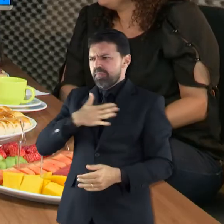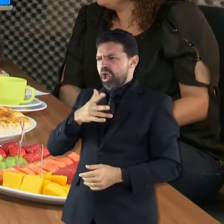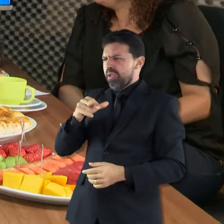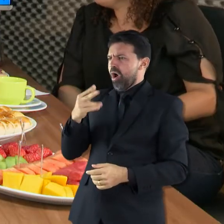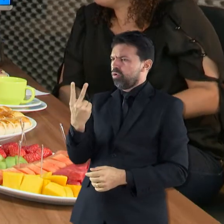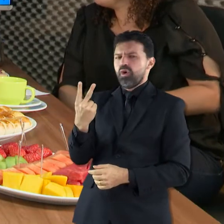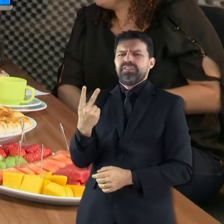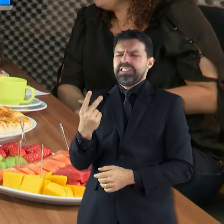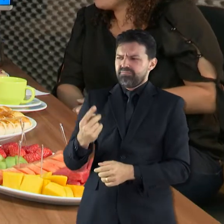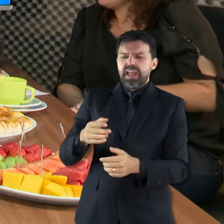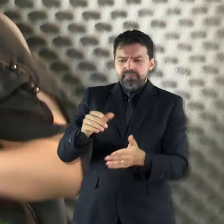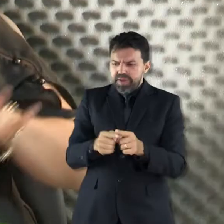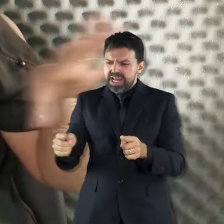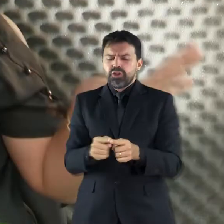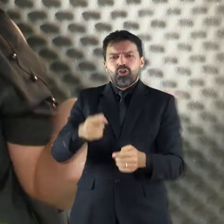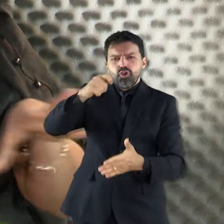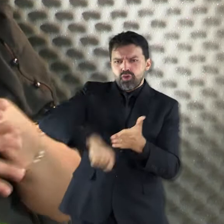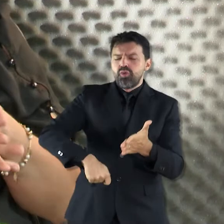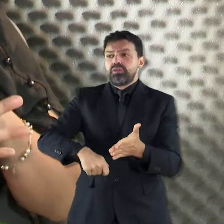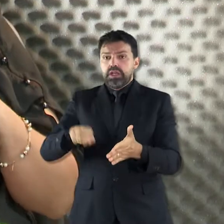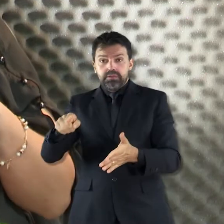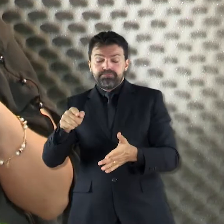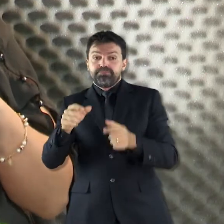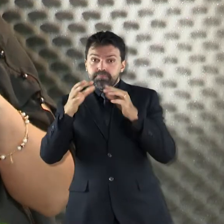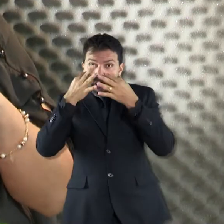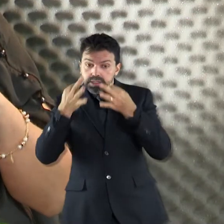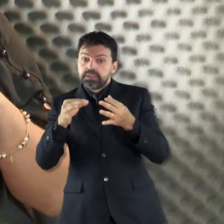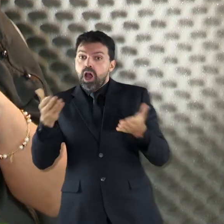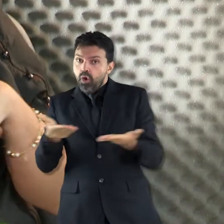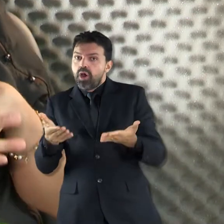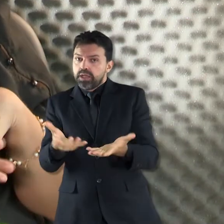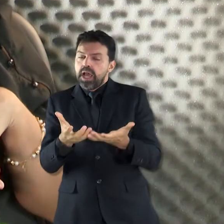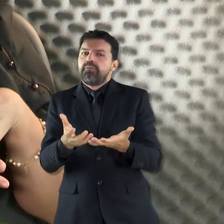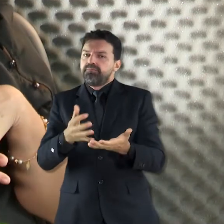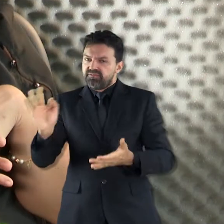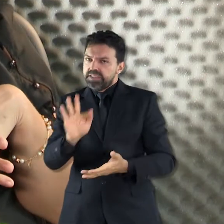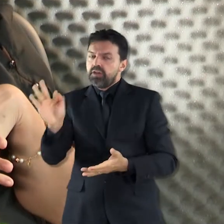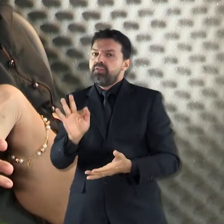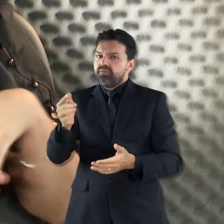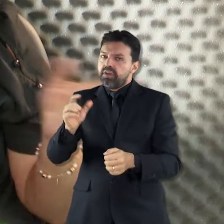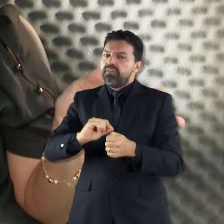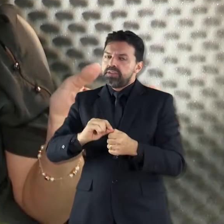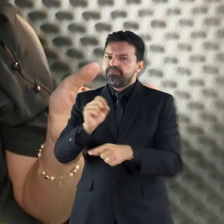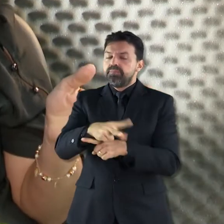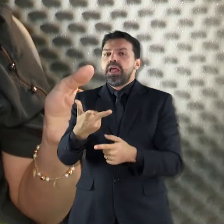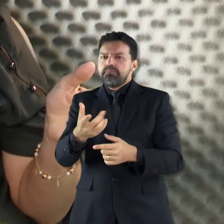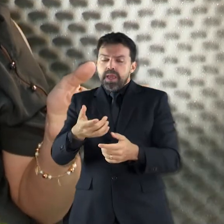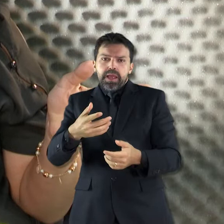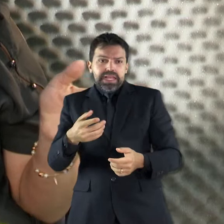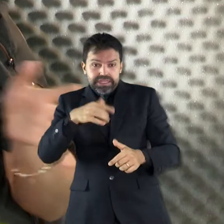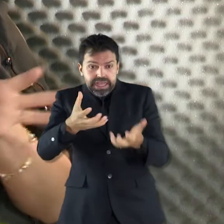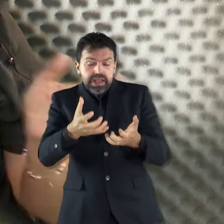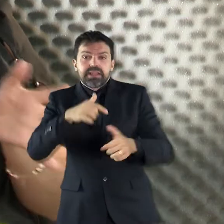aí de concurso, né? Acordaram agora, fazem faculdade e estão vendo a necessidade de trabalhar, né? Porque pai não é rico, mãe não é rica,